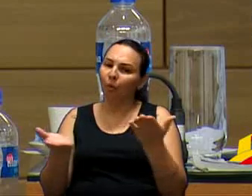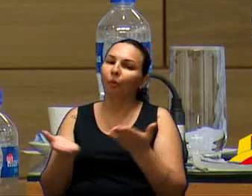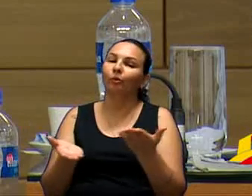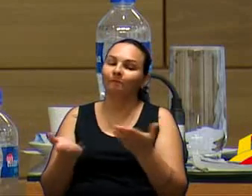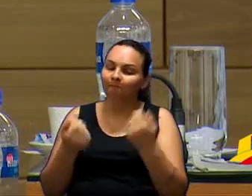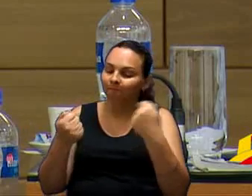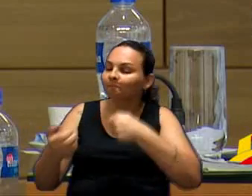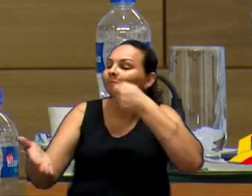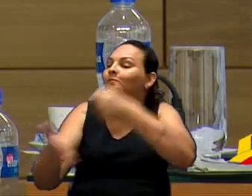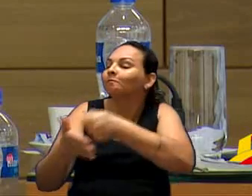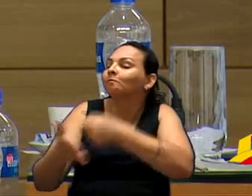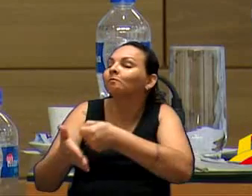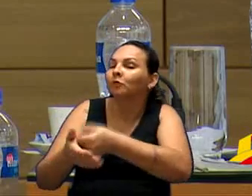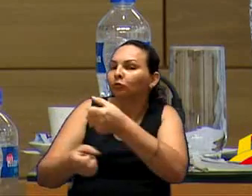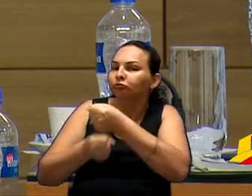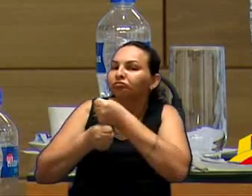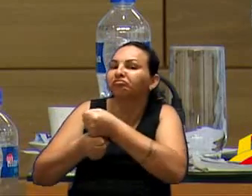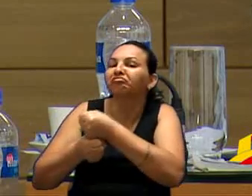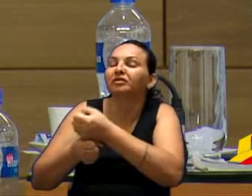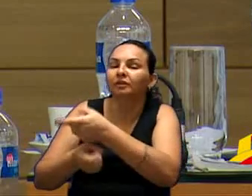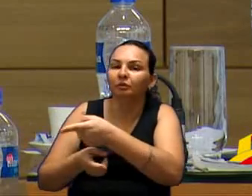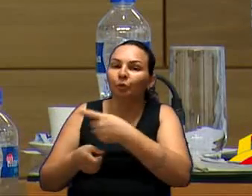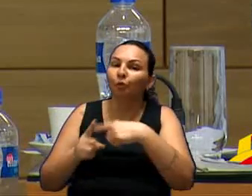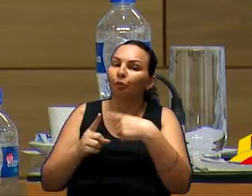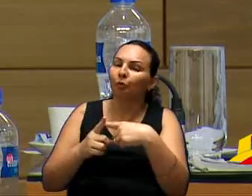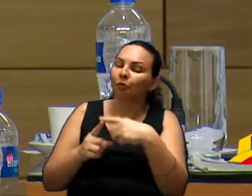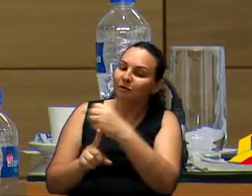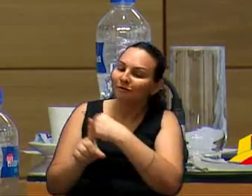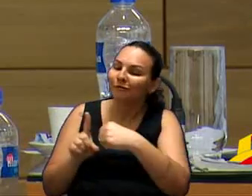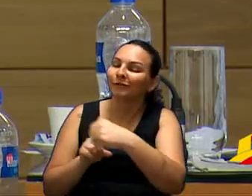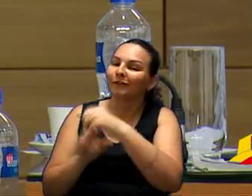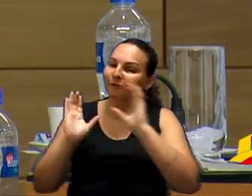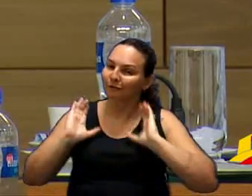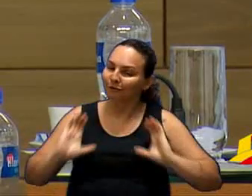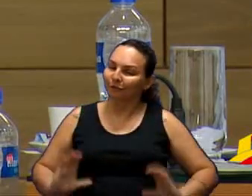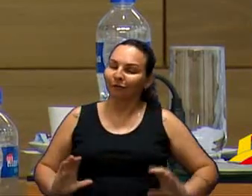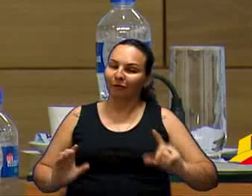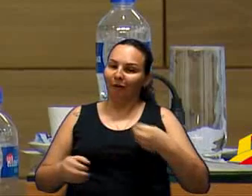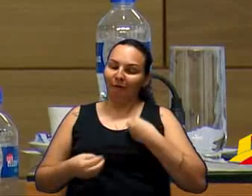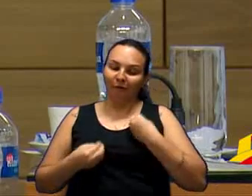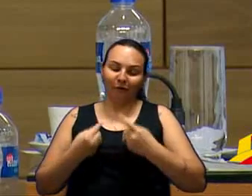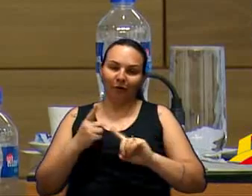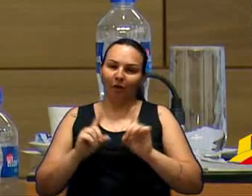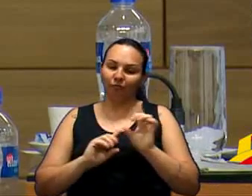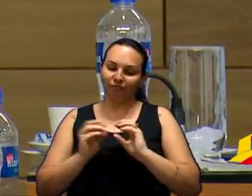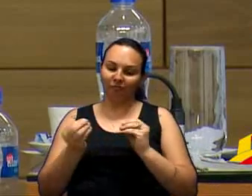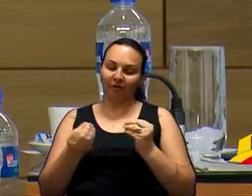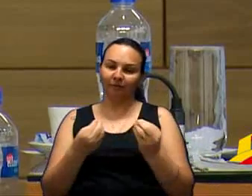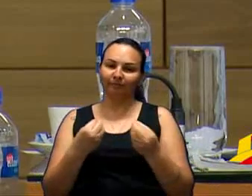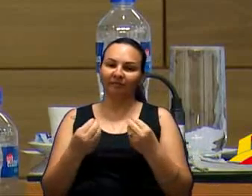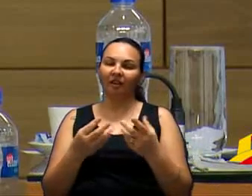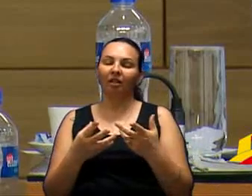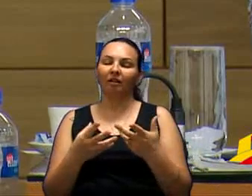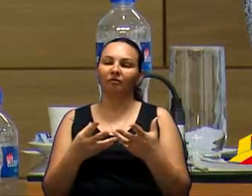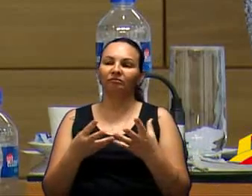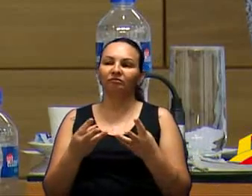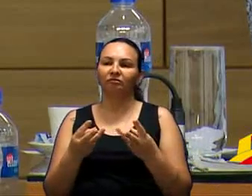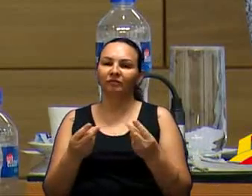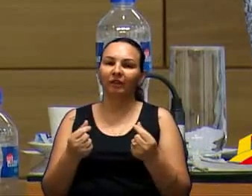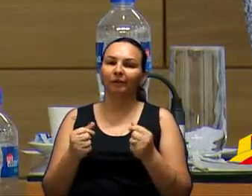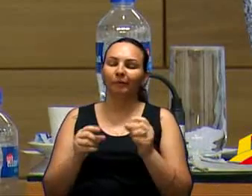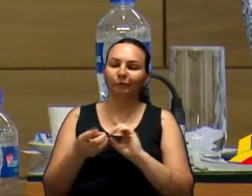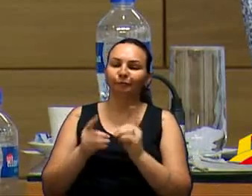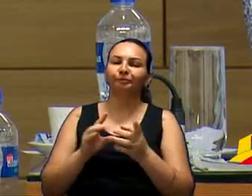pressionar no sentido de fazer porque a sociedade civil ela é viva ela não é estática a sociedade civil é muito mais humano e mais